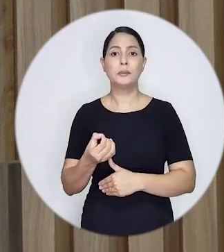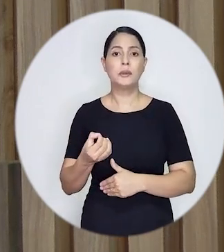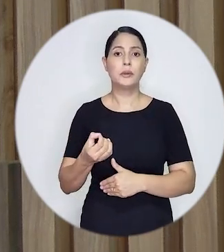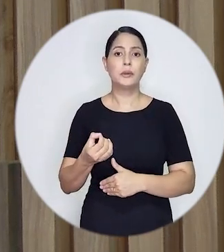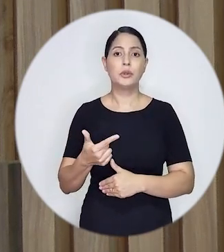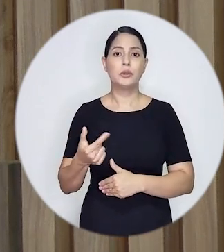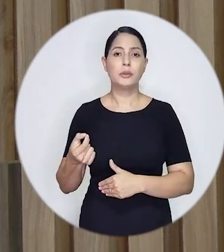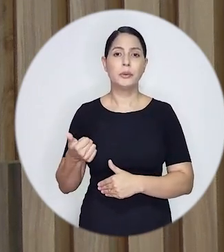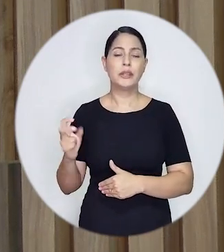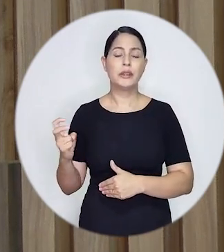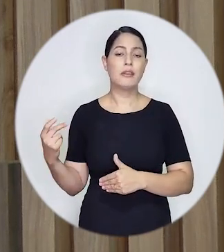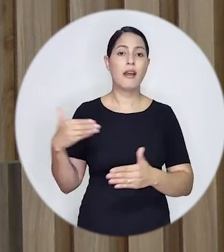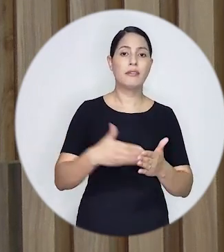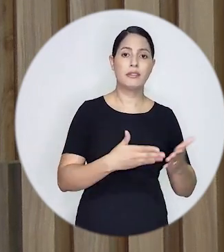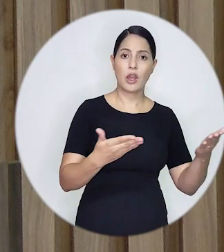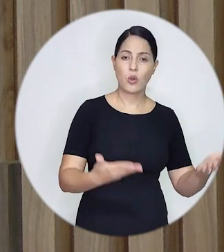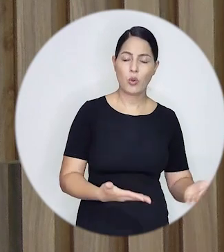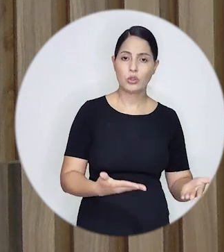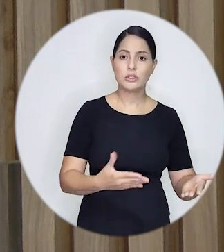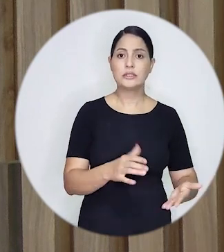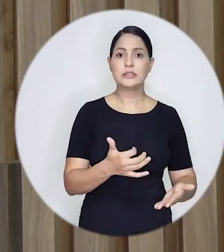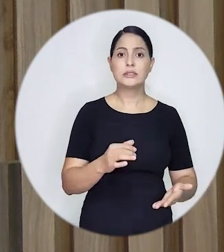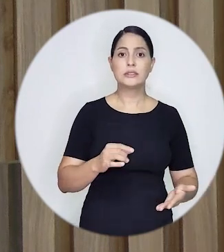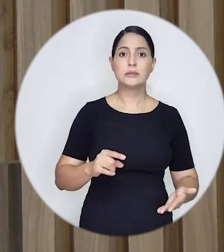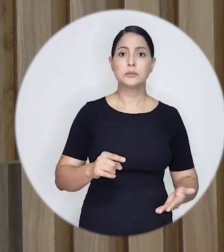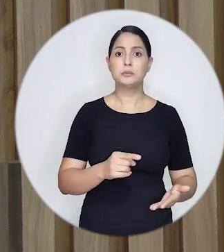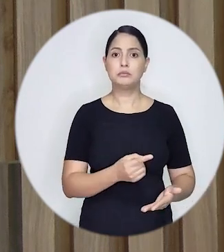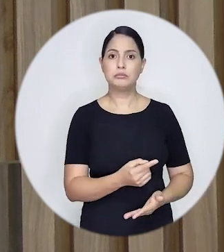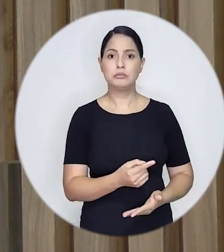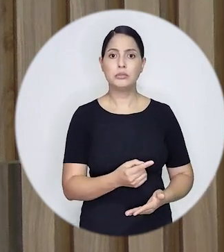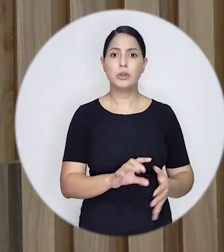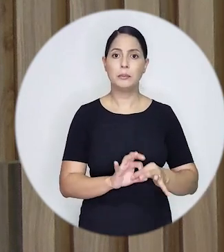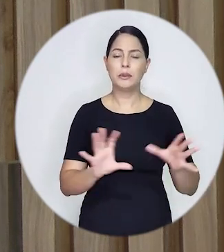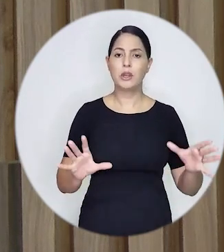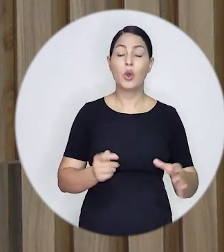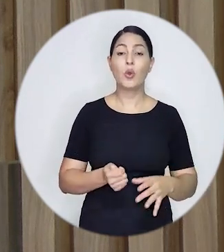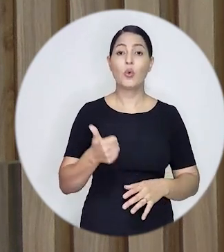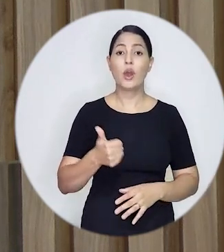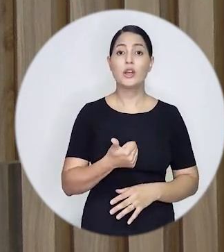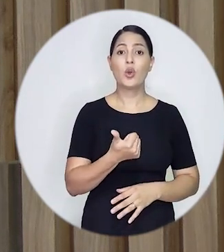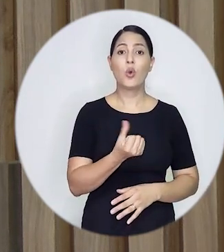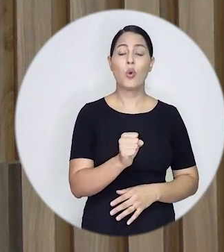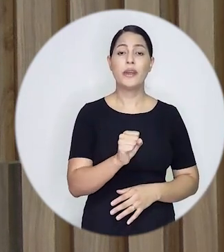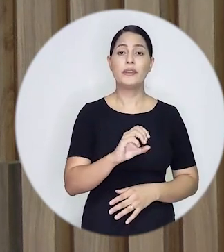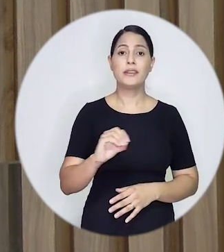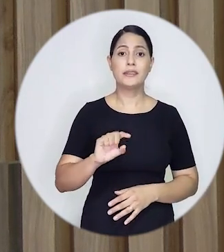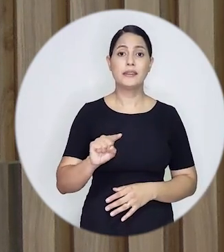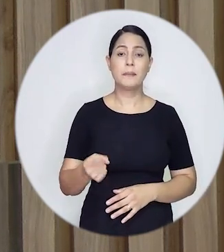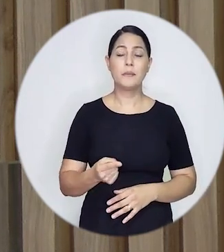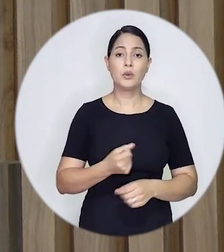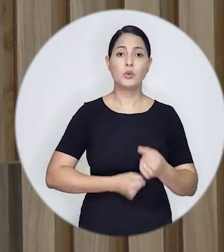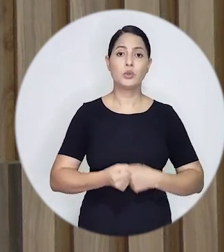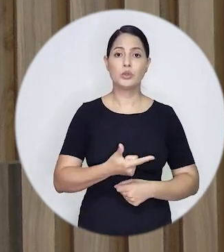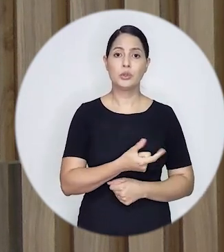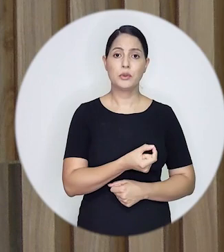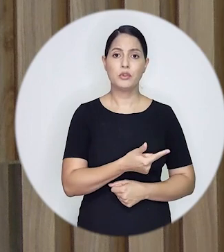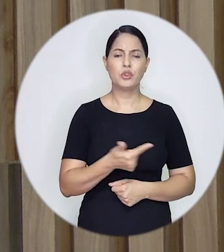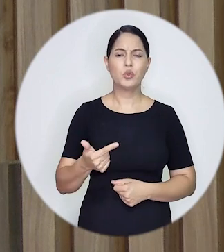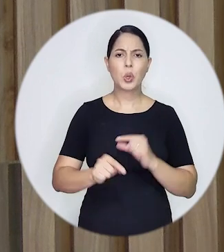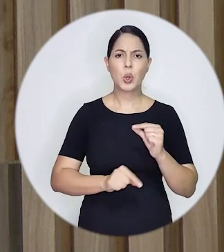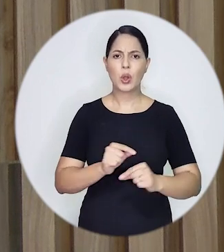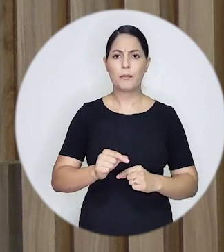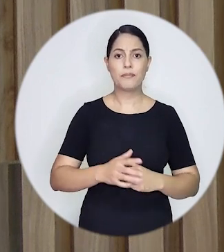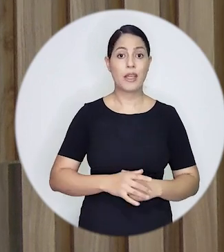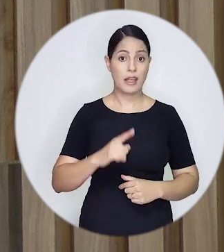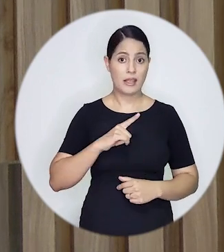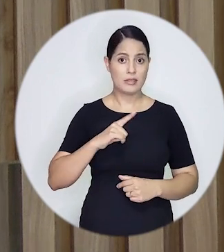a jurisprudência brasileira. Em primeiro e segundo graus, a depender da vara ou do tribunal, a pessoa ficava sujeita a